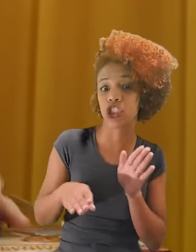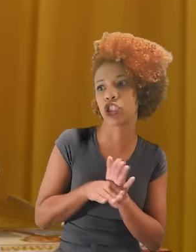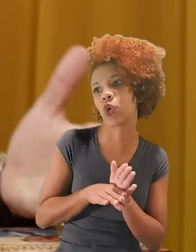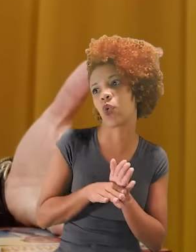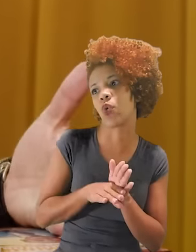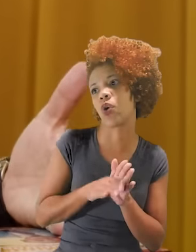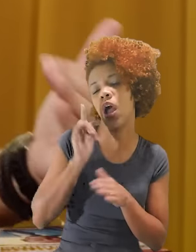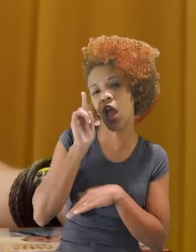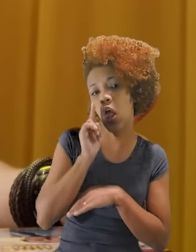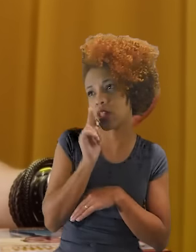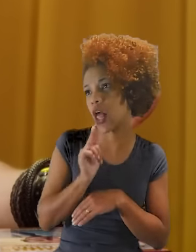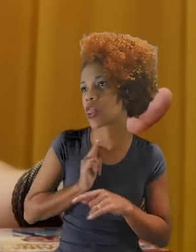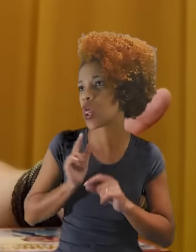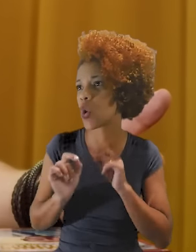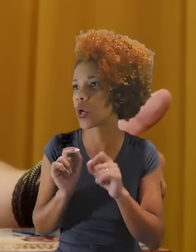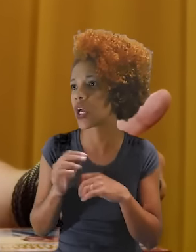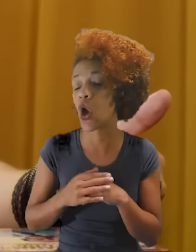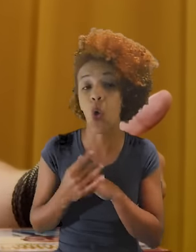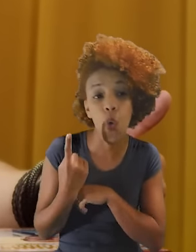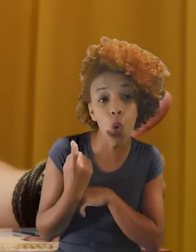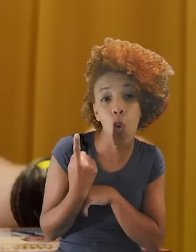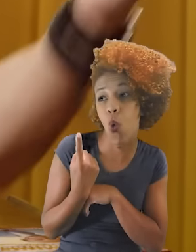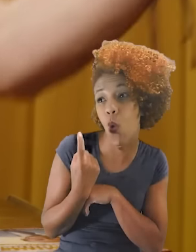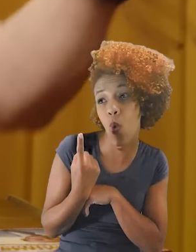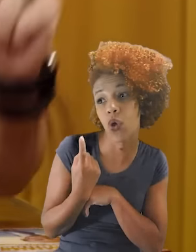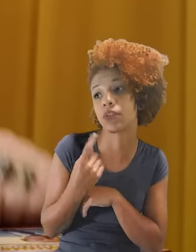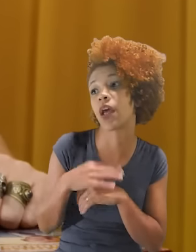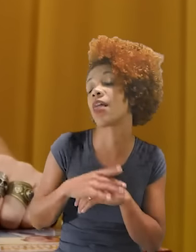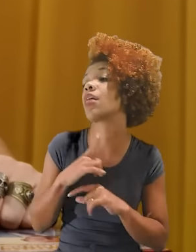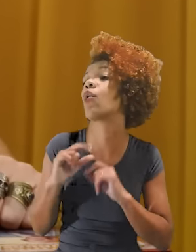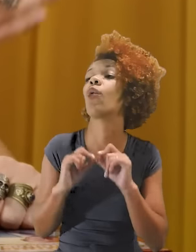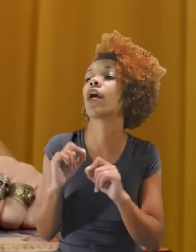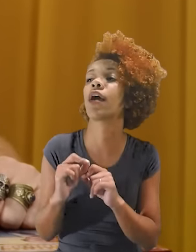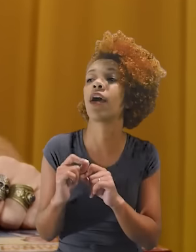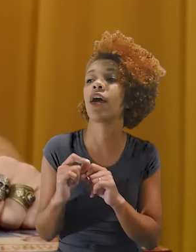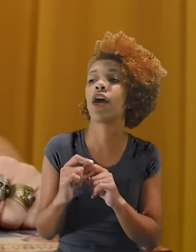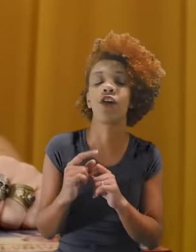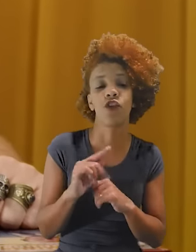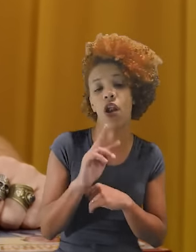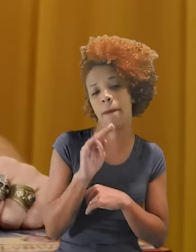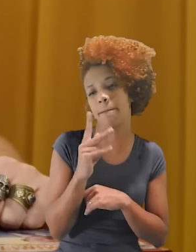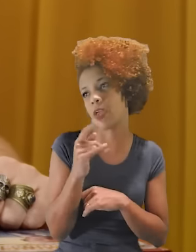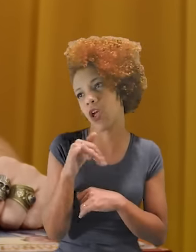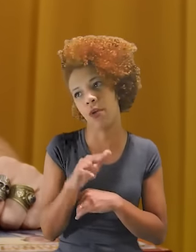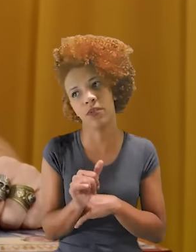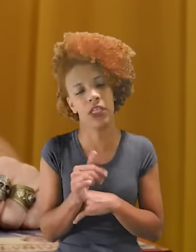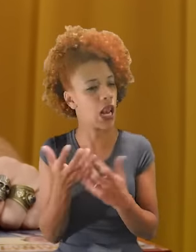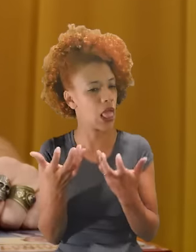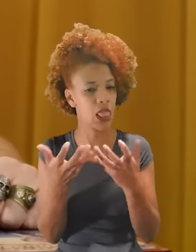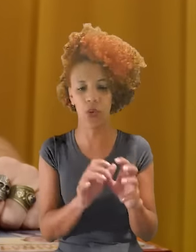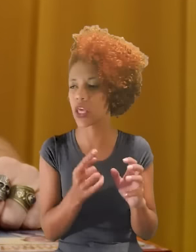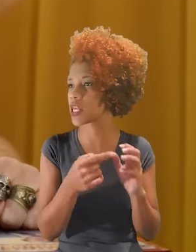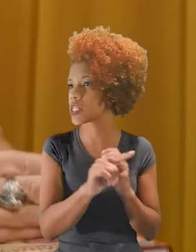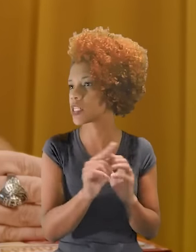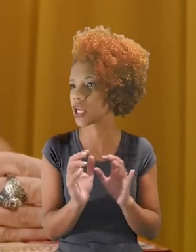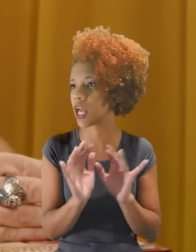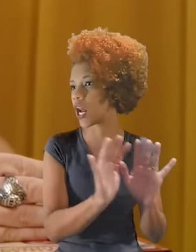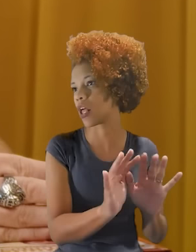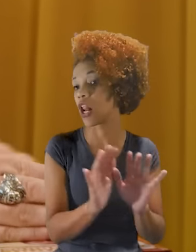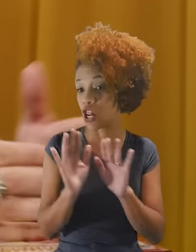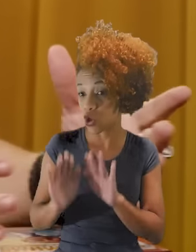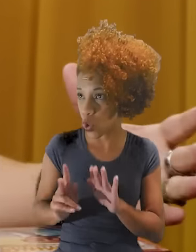Los Angeles, foi pro estúdio, o único cara que tava lá com ele o tempo todo, Hubby Arix, não foi com a galera. O cara era ponta firme, brother mesmo.